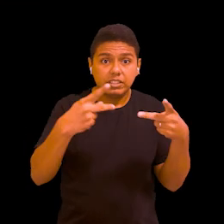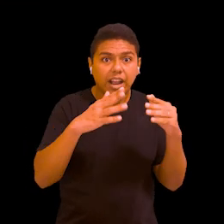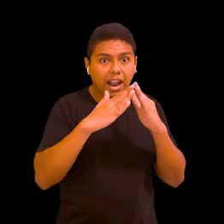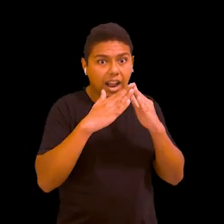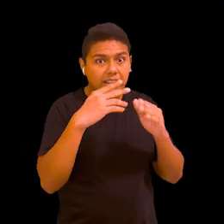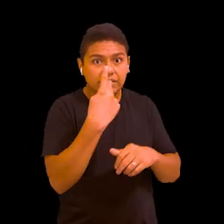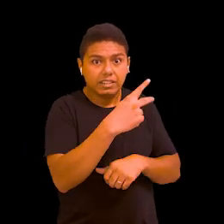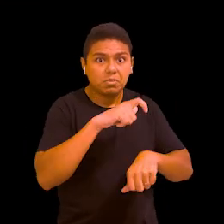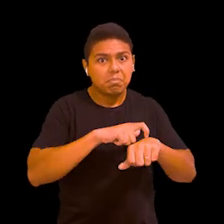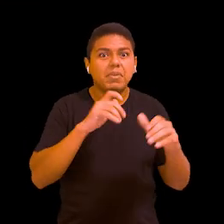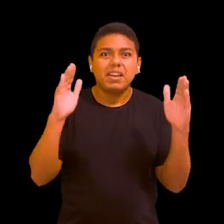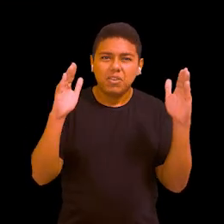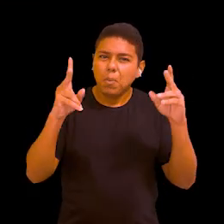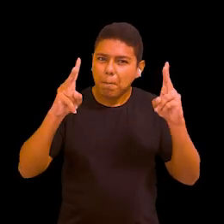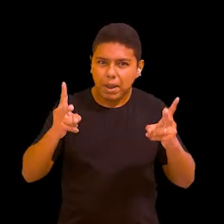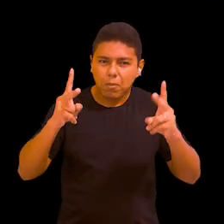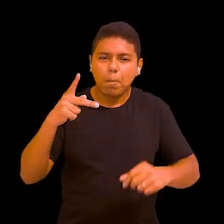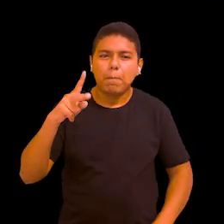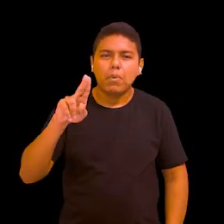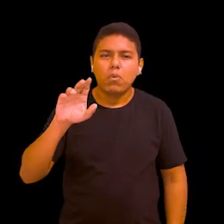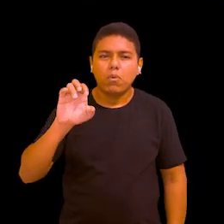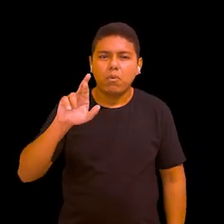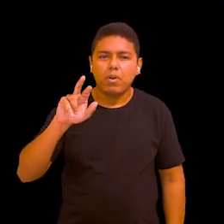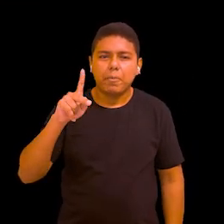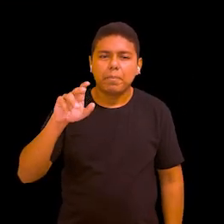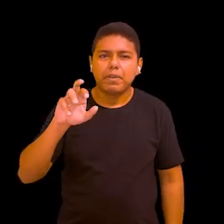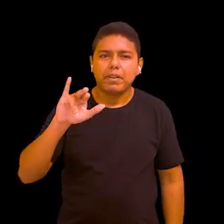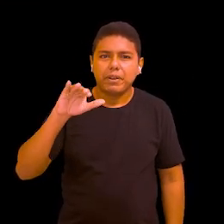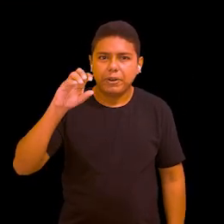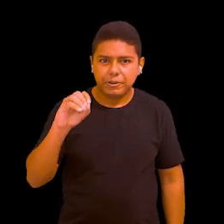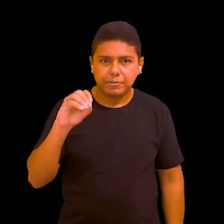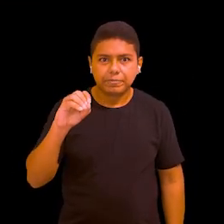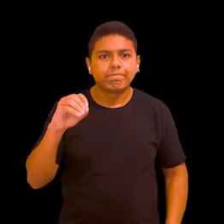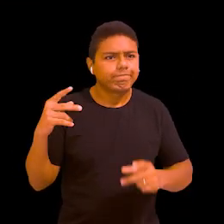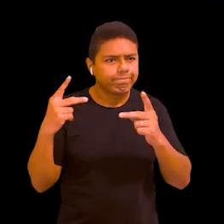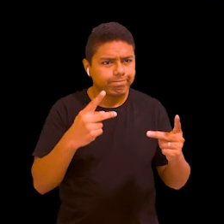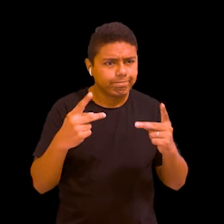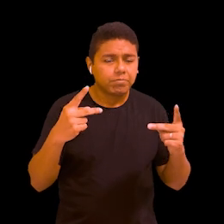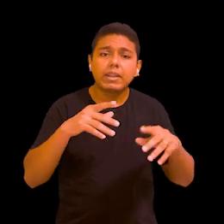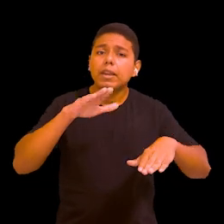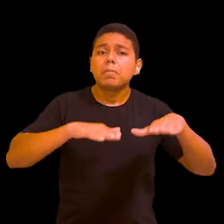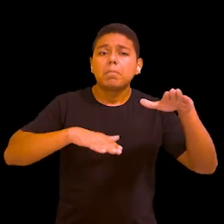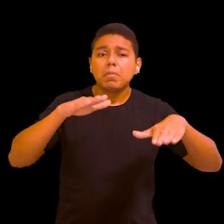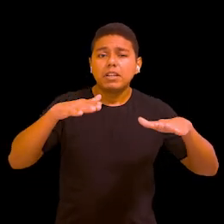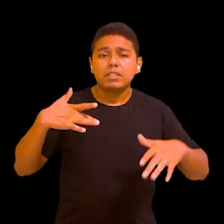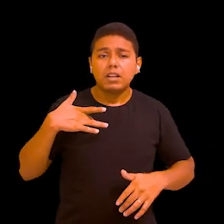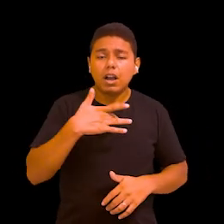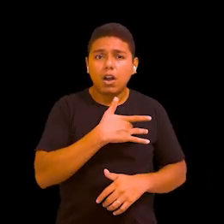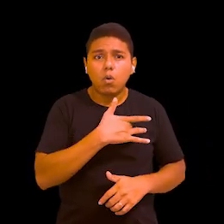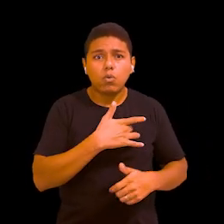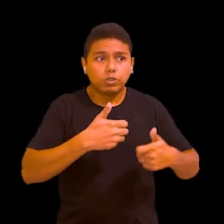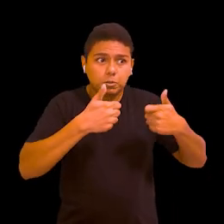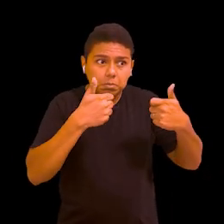domiciliares durante o puerpério, que serão definidas de acordo com as condições de saúde física e mental